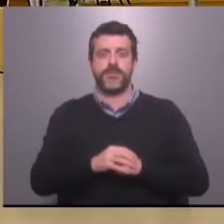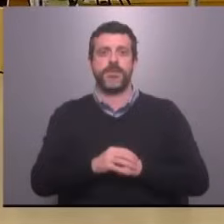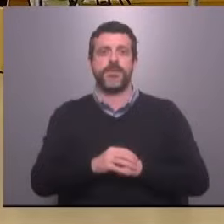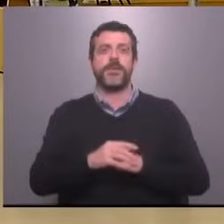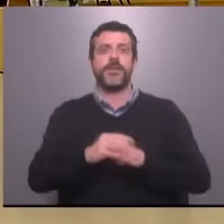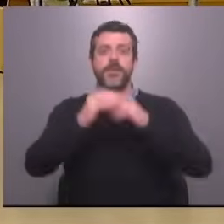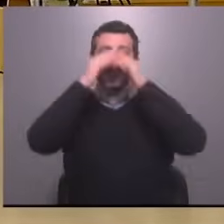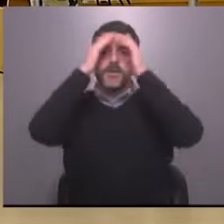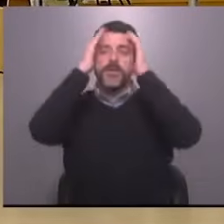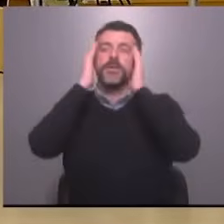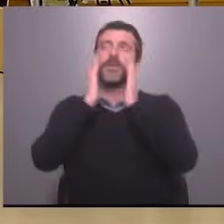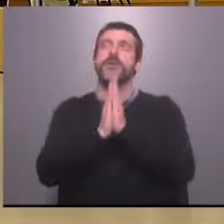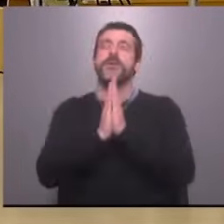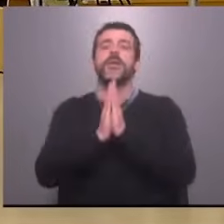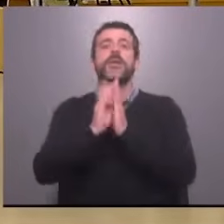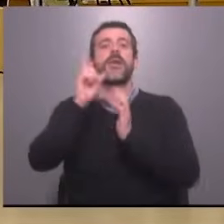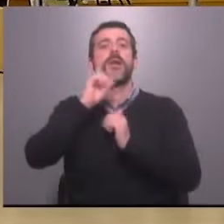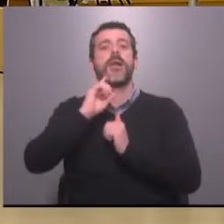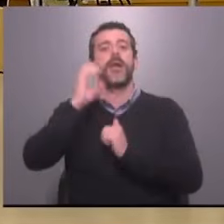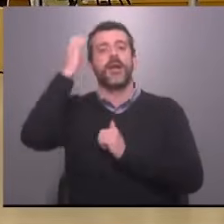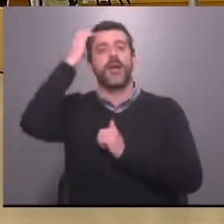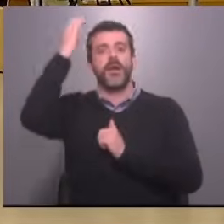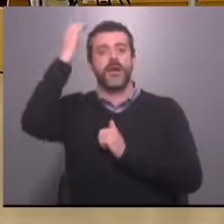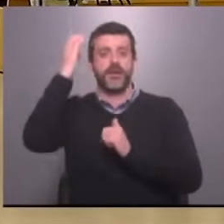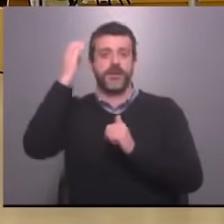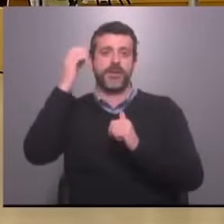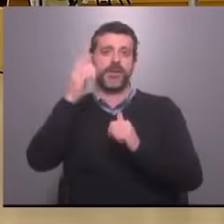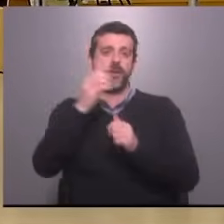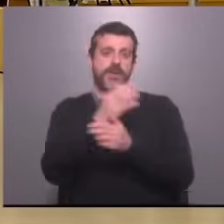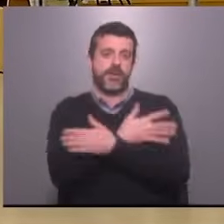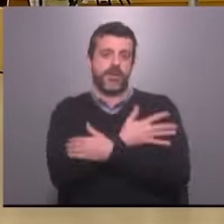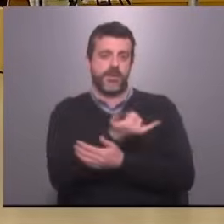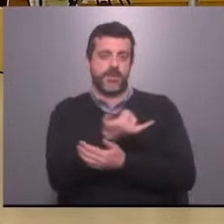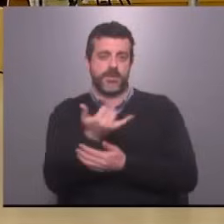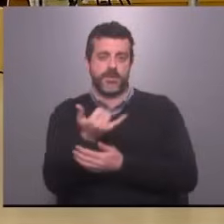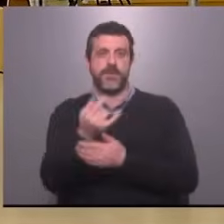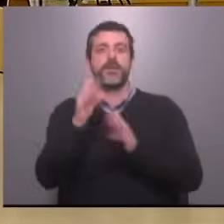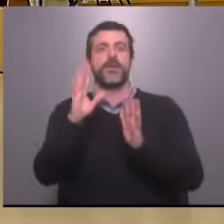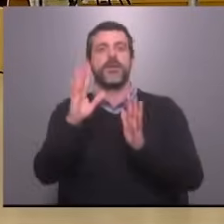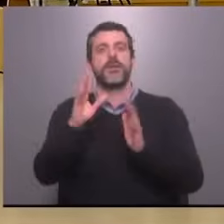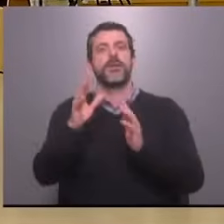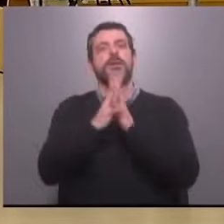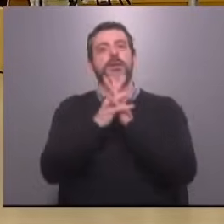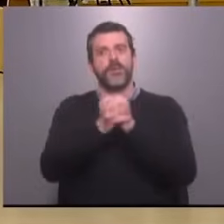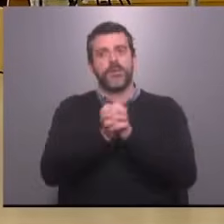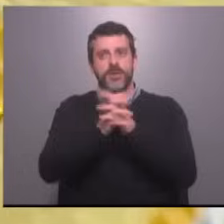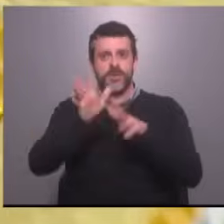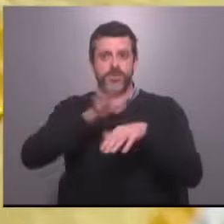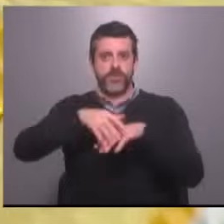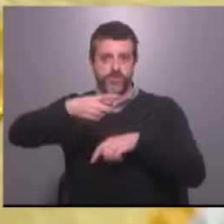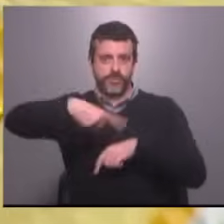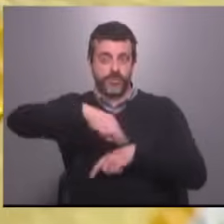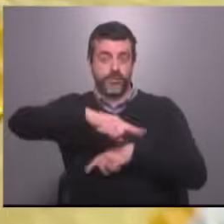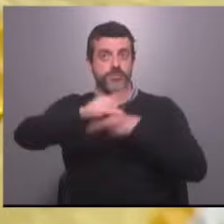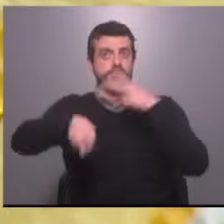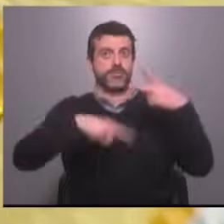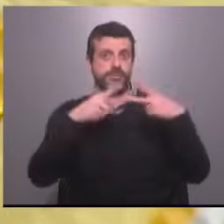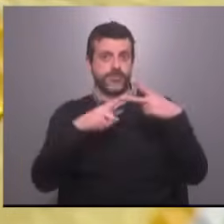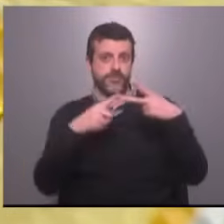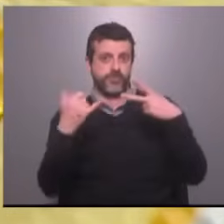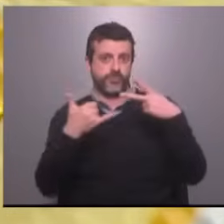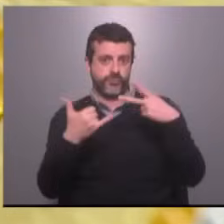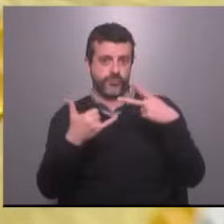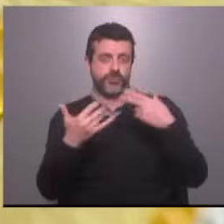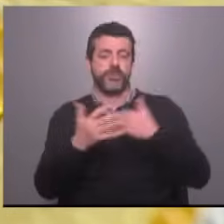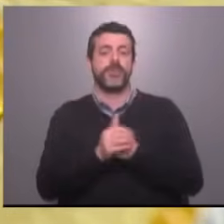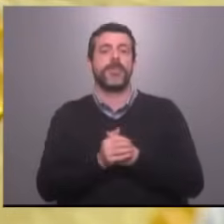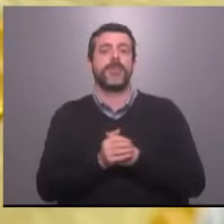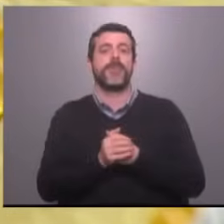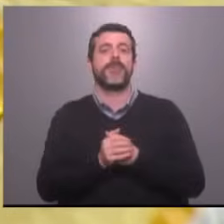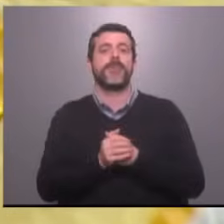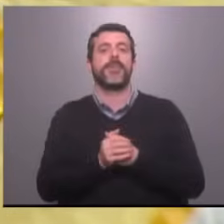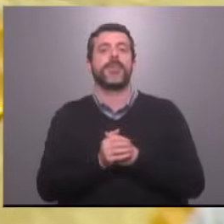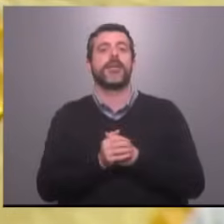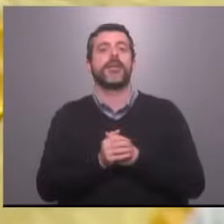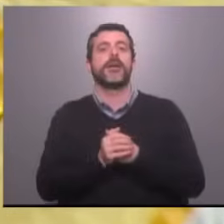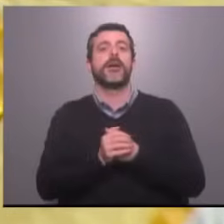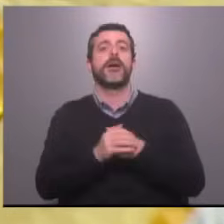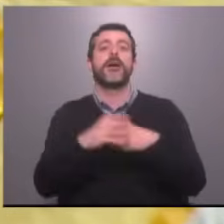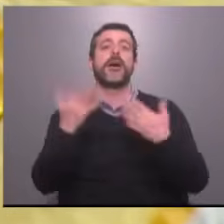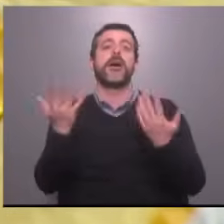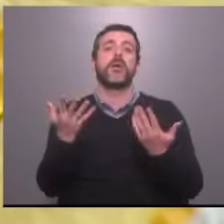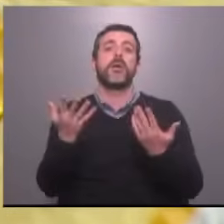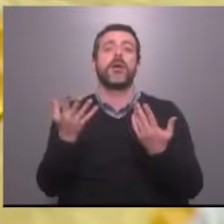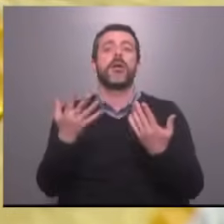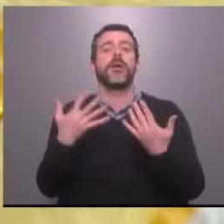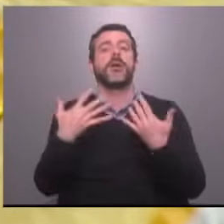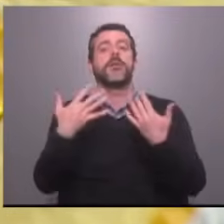da nossa morte. Amém. Nossa Senhora, Rainha dos Apóstolos, rogai por nós. Segunda coisa,